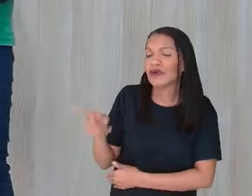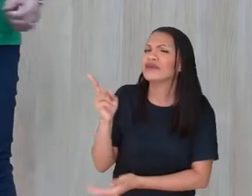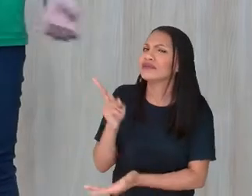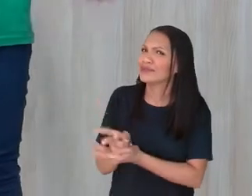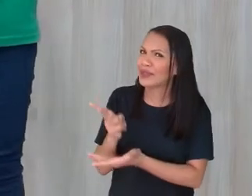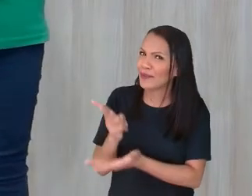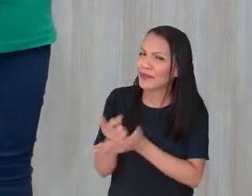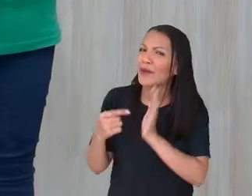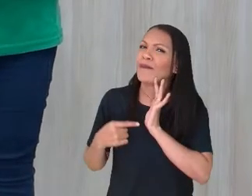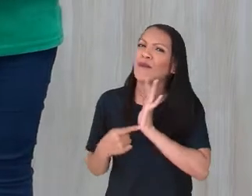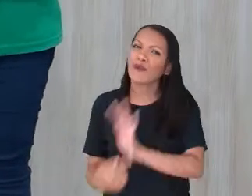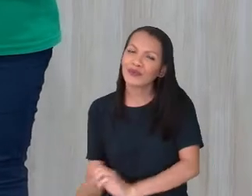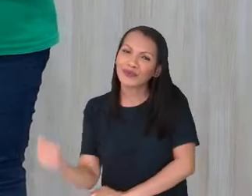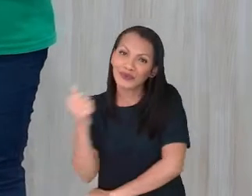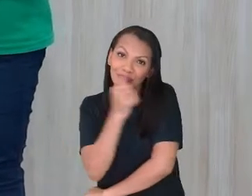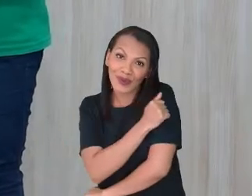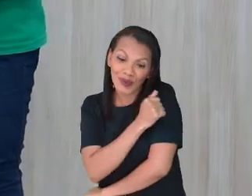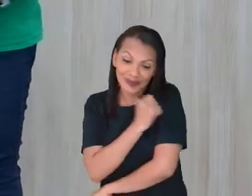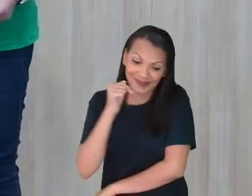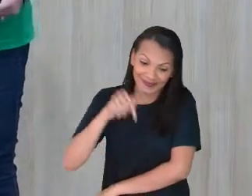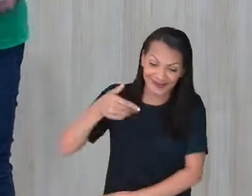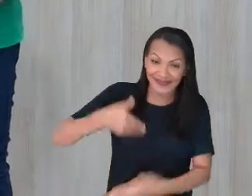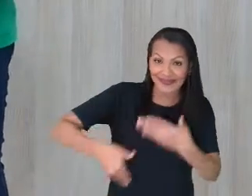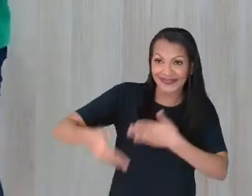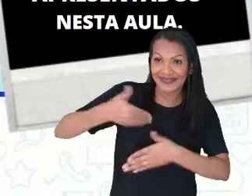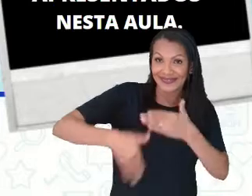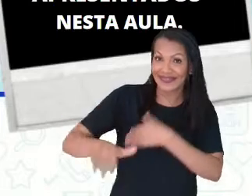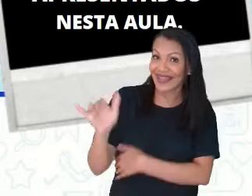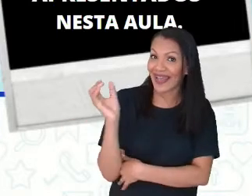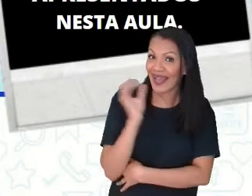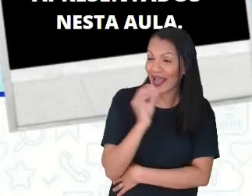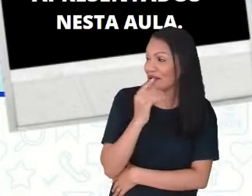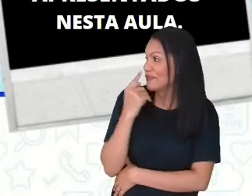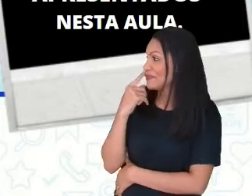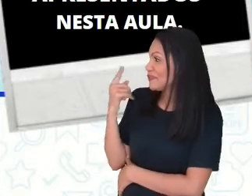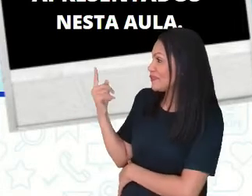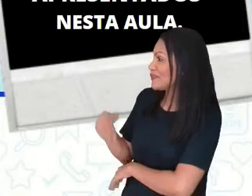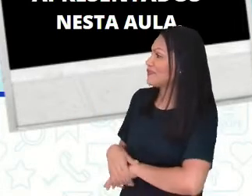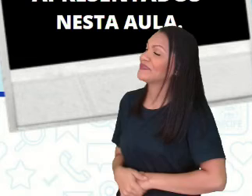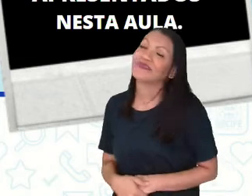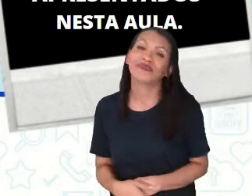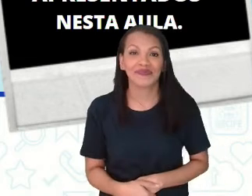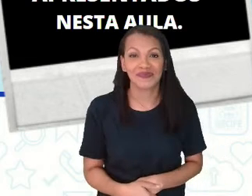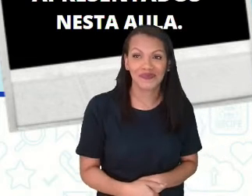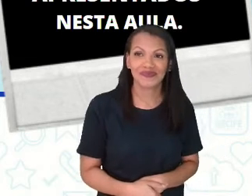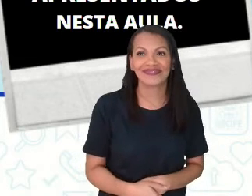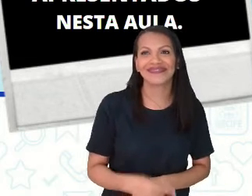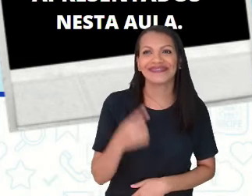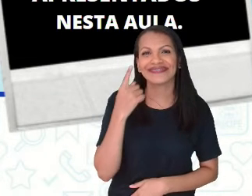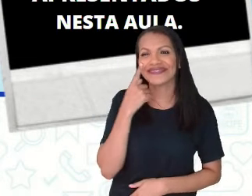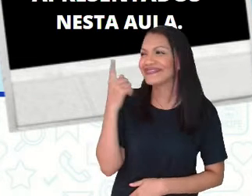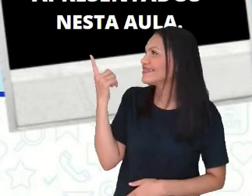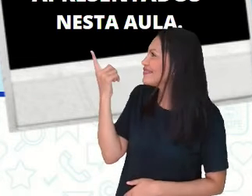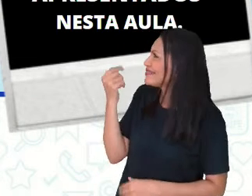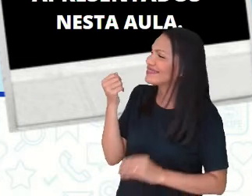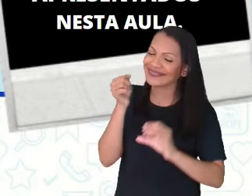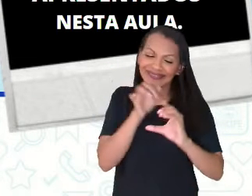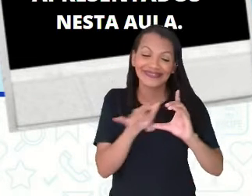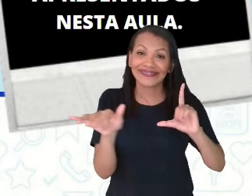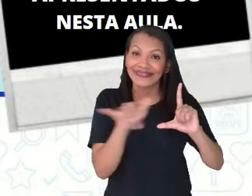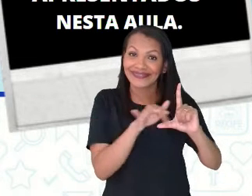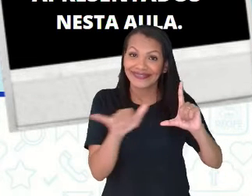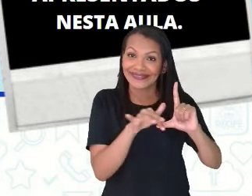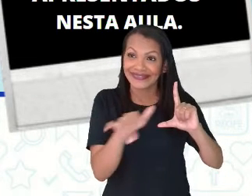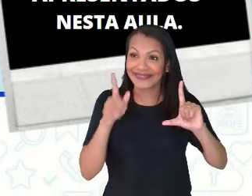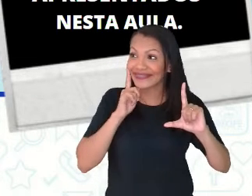aí mostrando quais são os alunos que estão conosco. E aqui, pessoal, rapidinho, aponta o seu celular aí para esse QR Code.